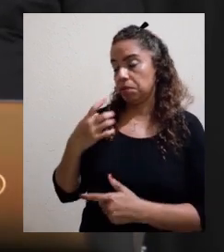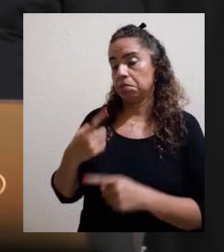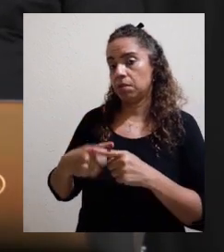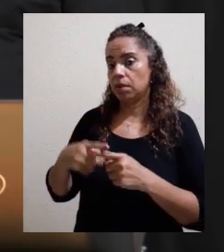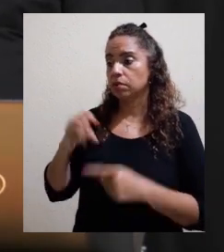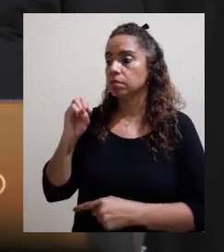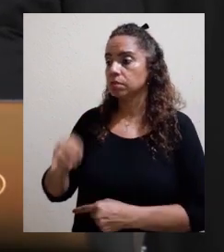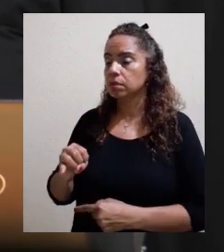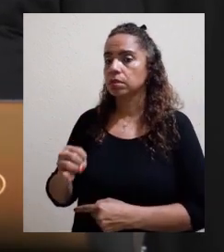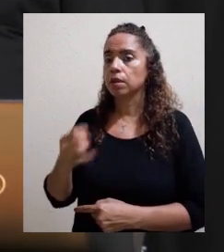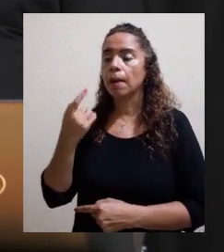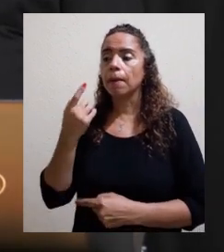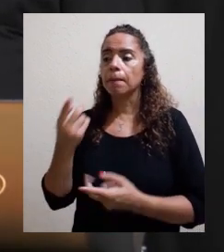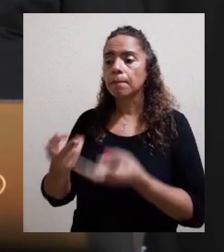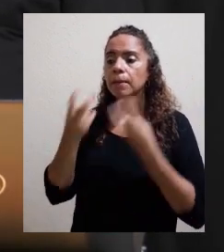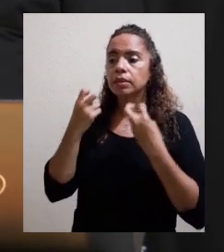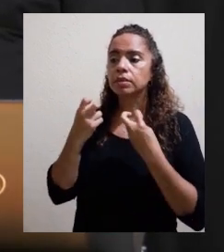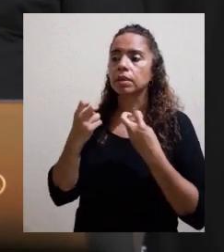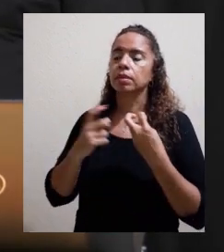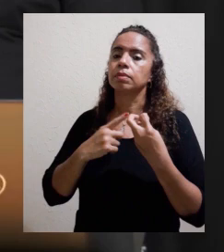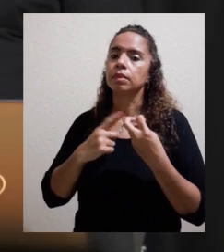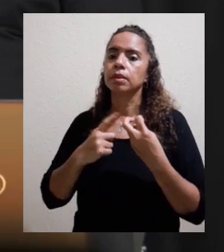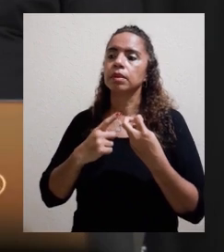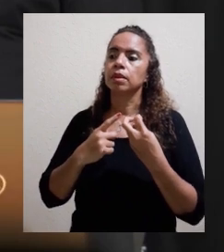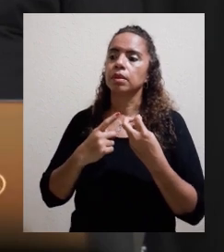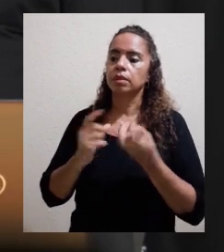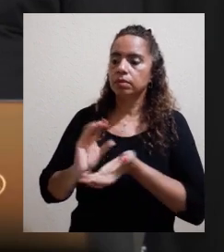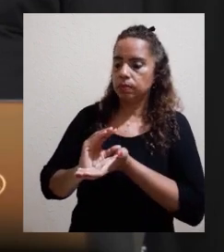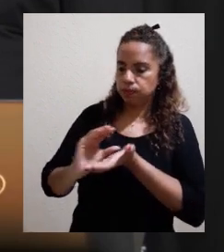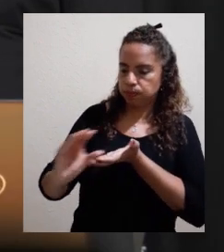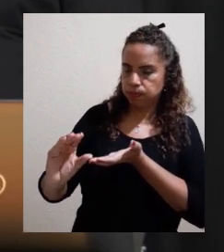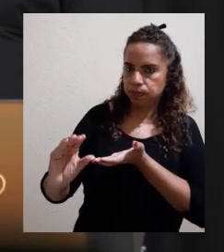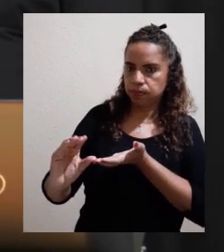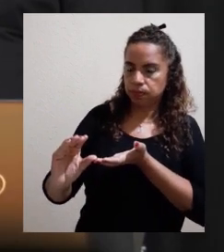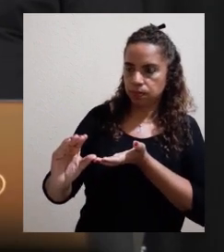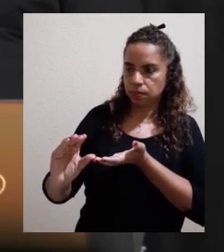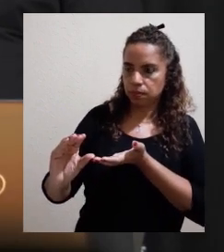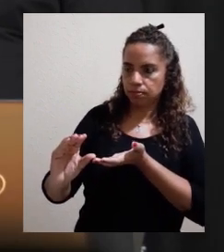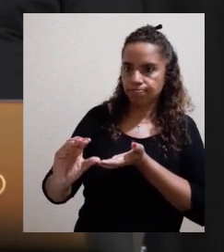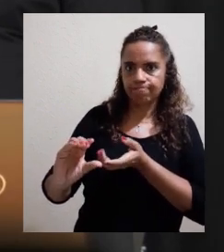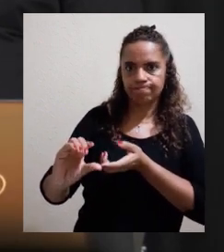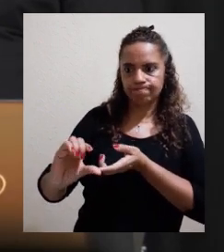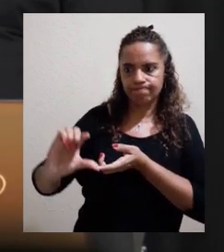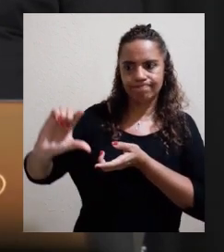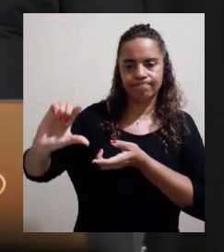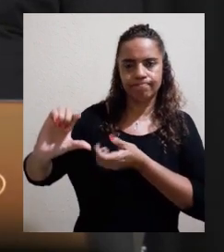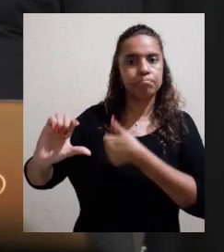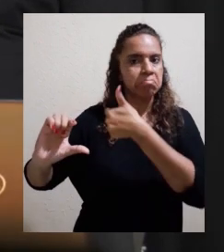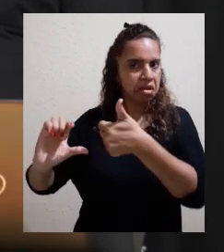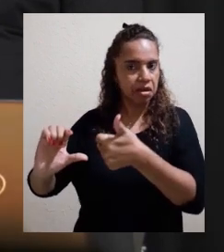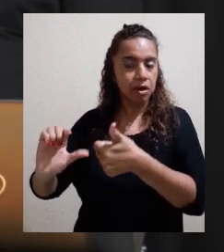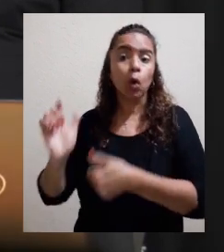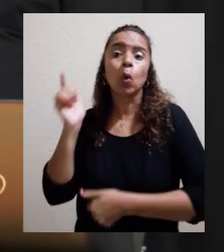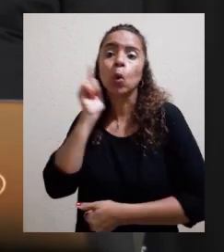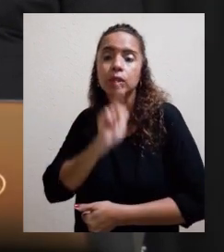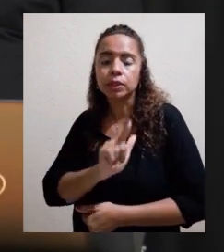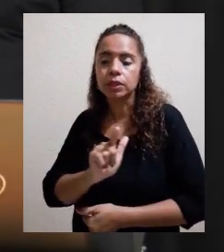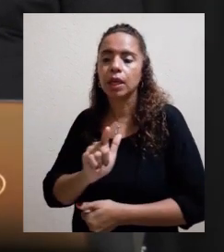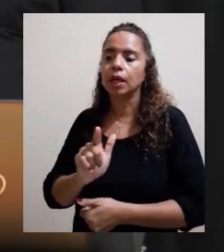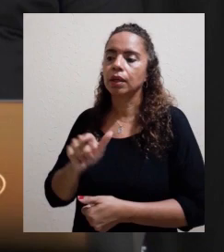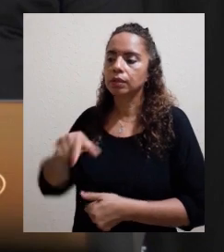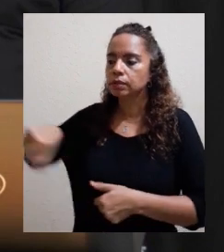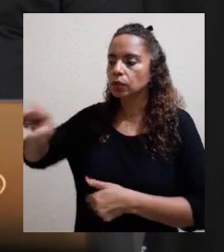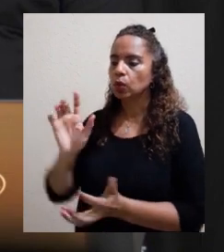investimento estável ou crescente, né, em ciência e tecnologia, você consegue manter um arcabouço